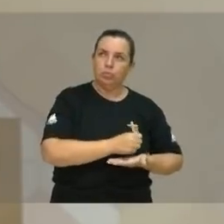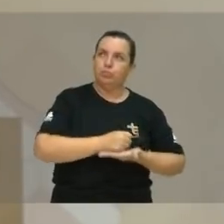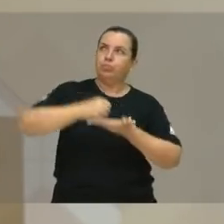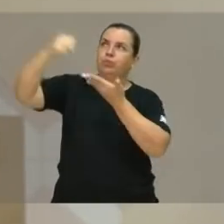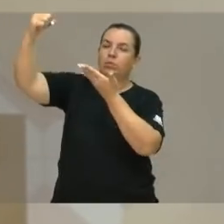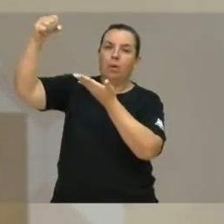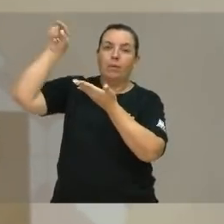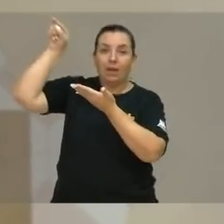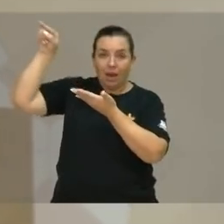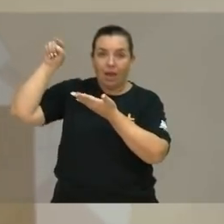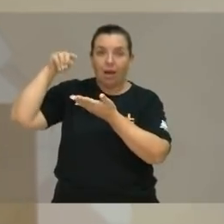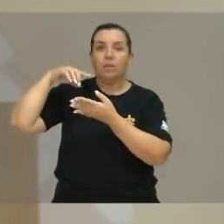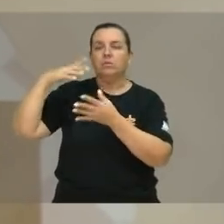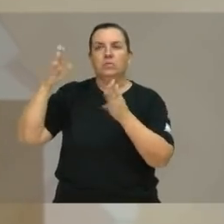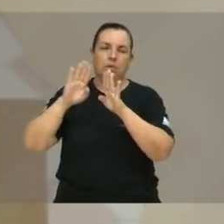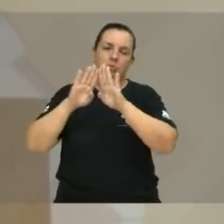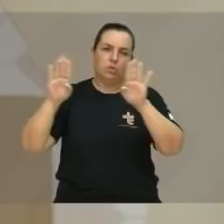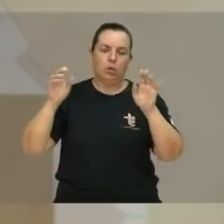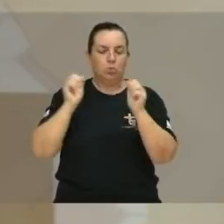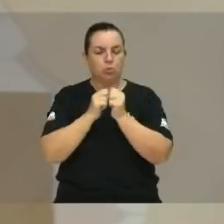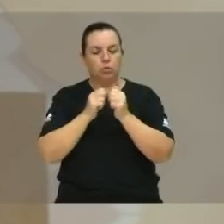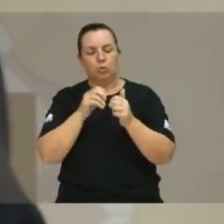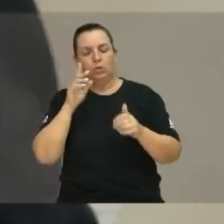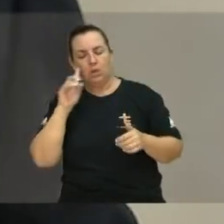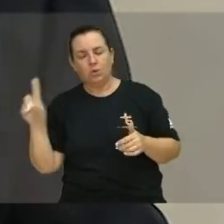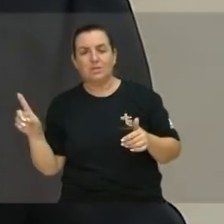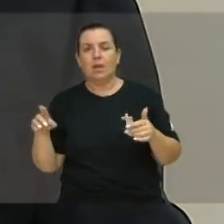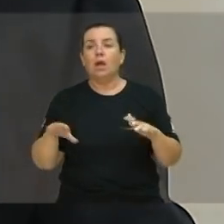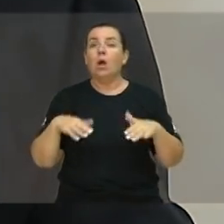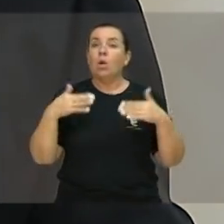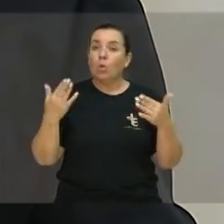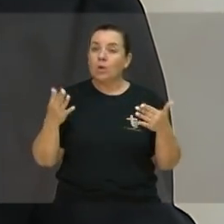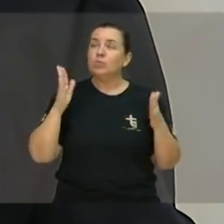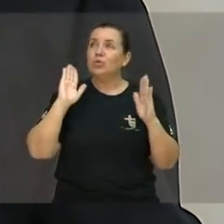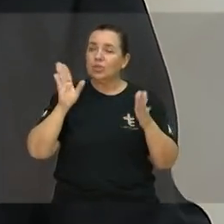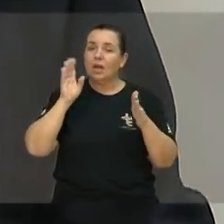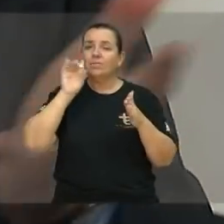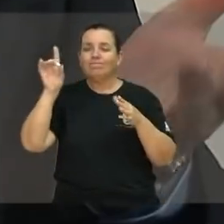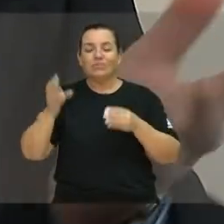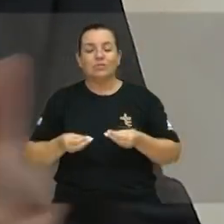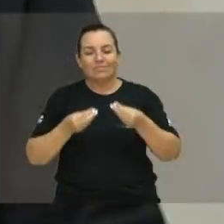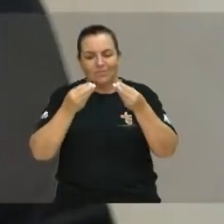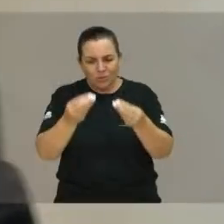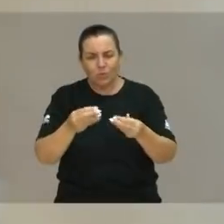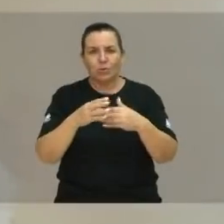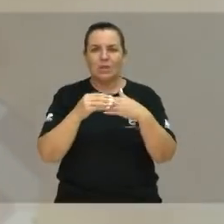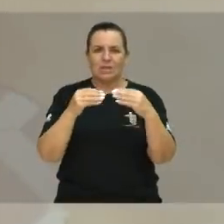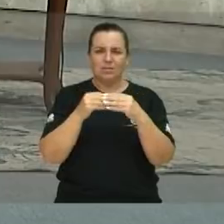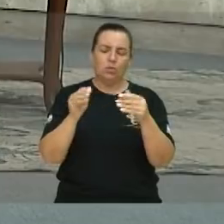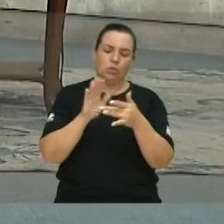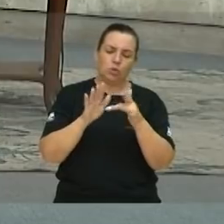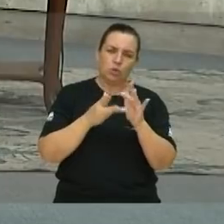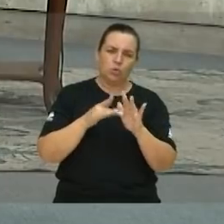e quando o pai tinha colocado tudo em suas mãos a todos os poderes então